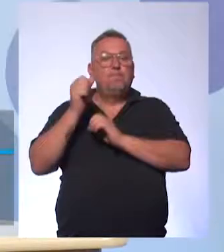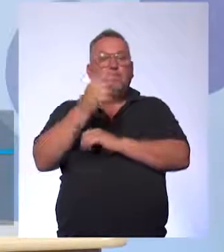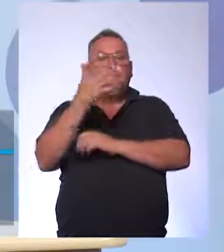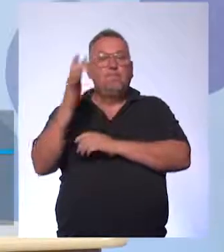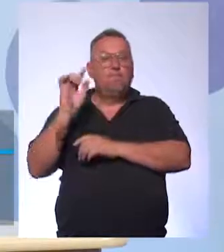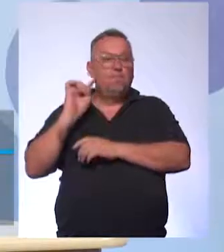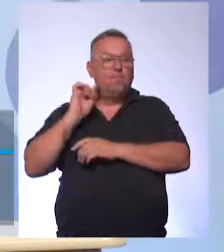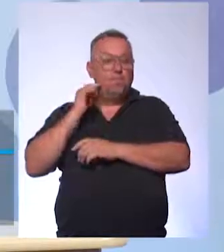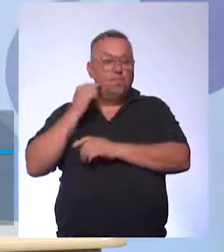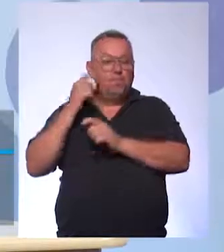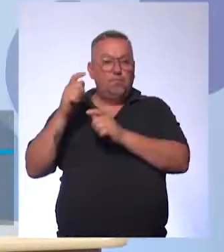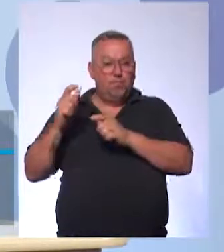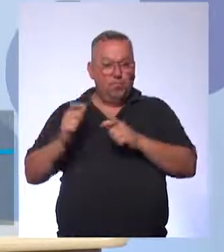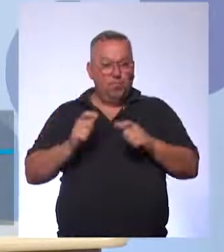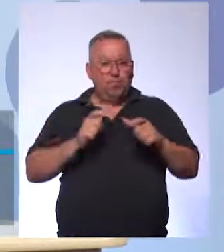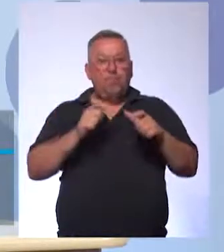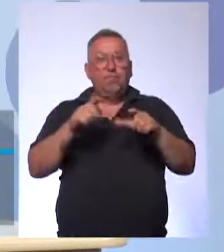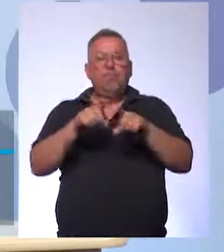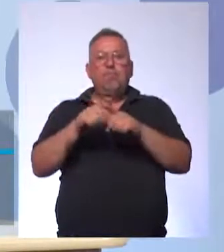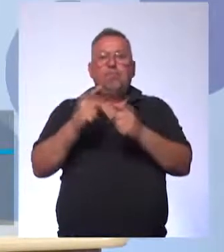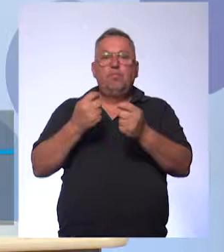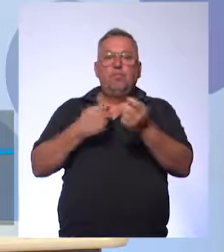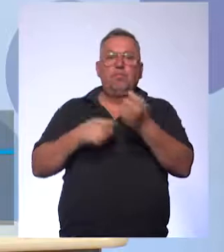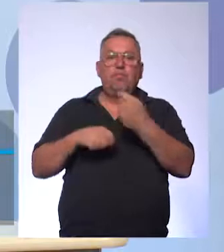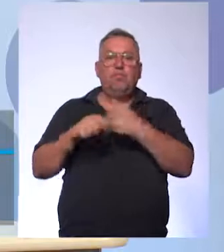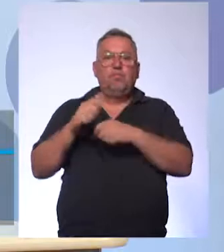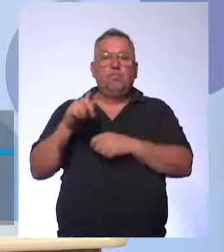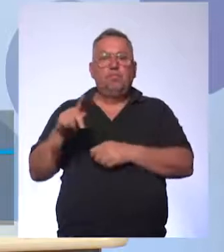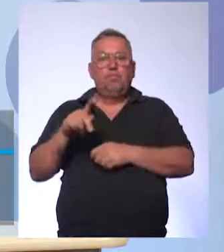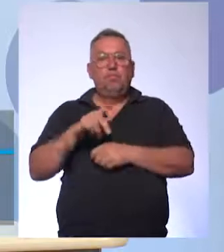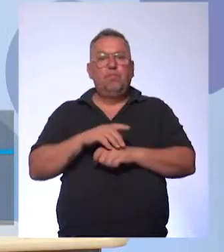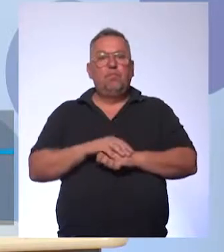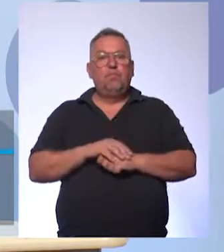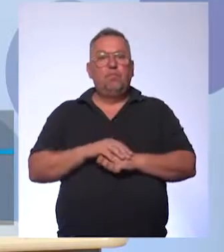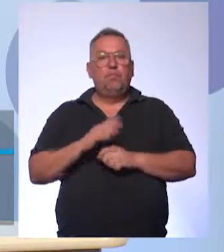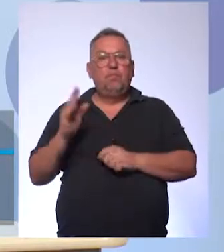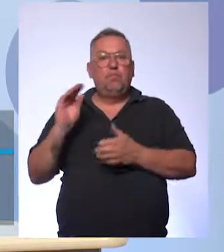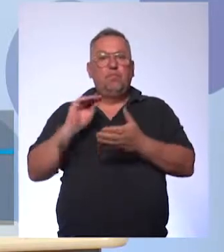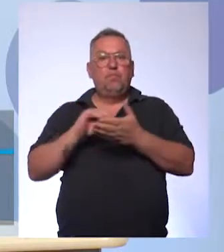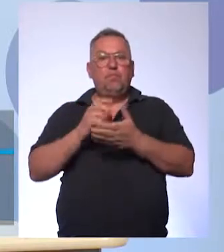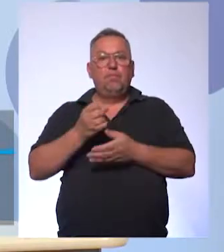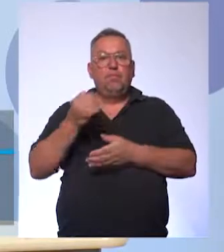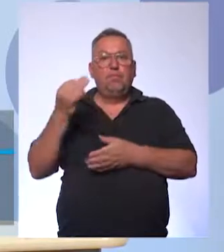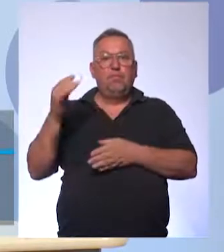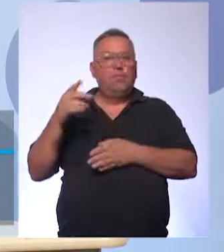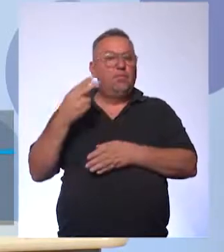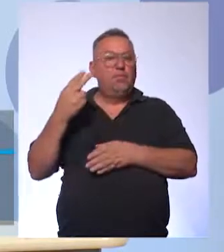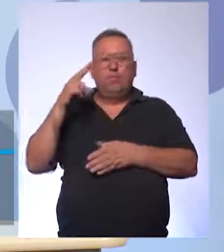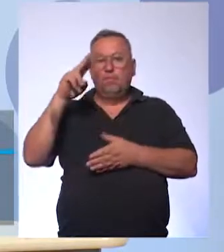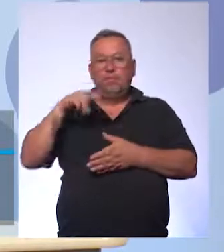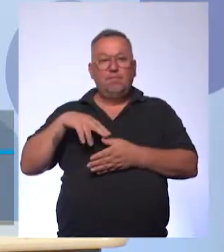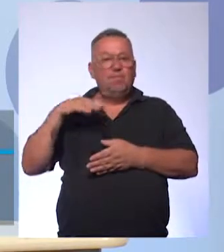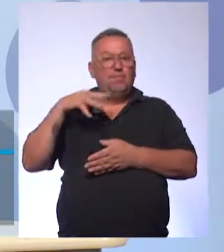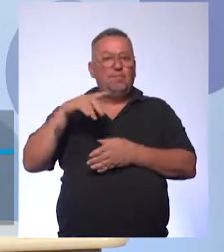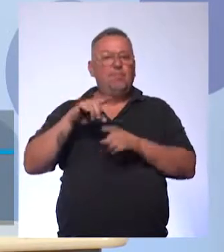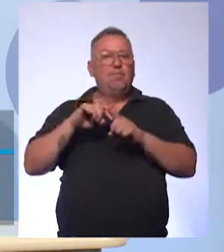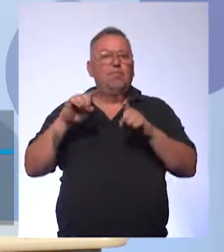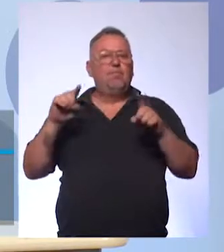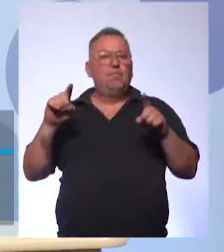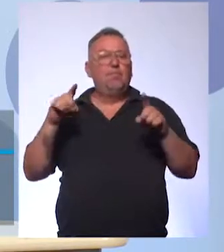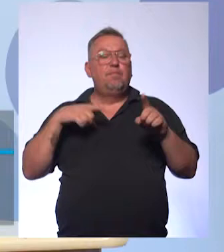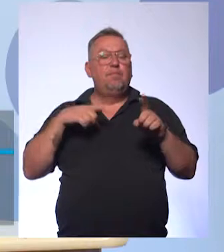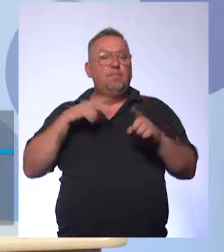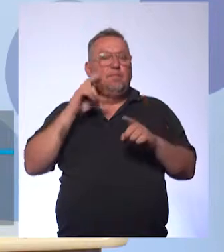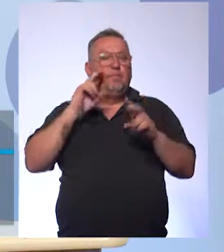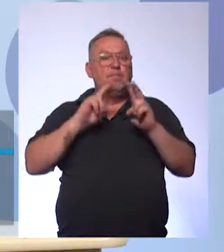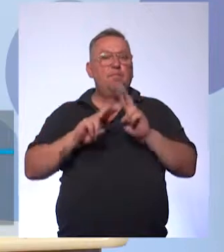do ambiente e essa questão econômica também, professor Edjoel. Foi colocado aqui por vários e tal. Não dá para a gente ler todos, mas dá para a gente ter